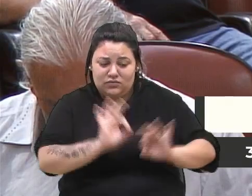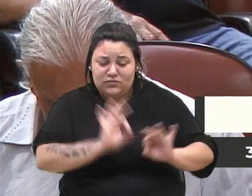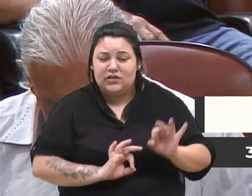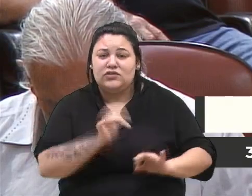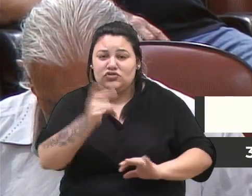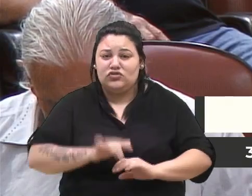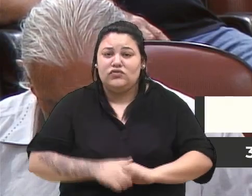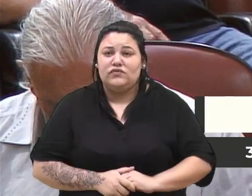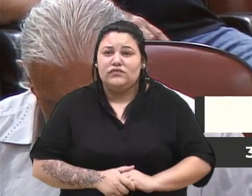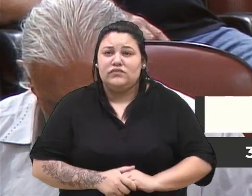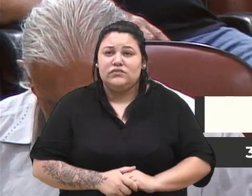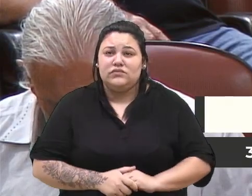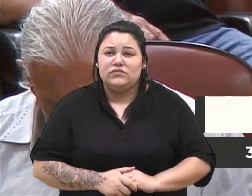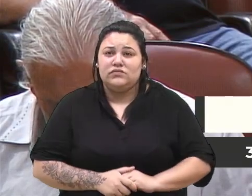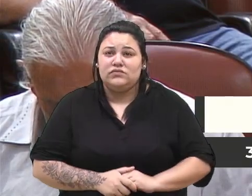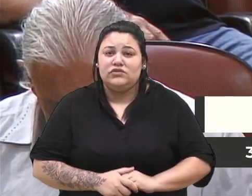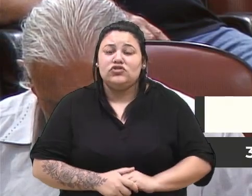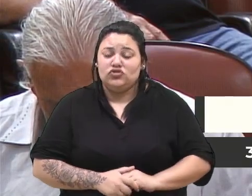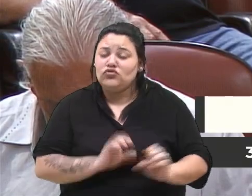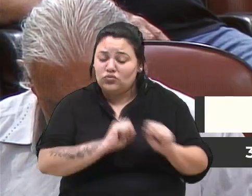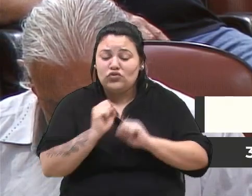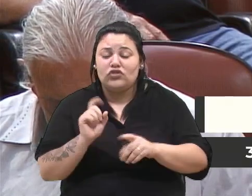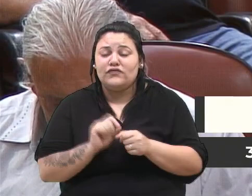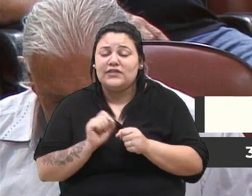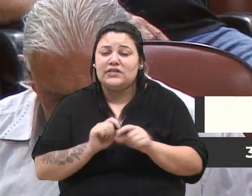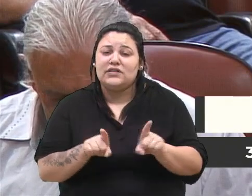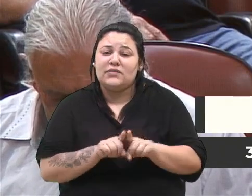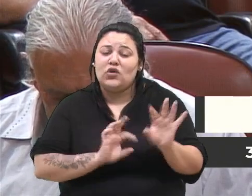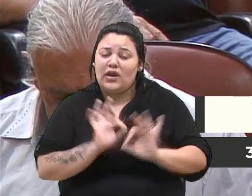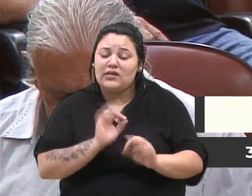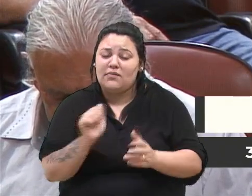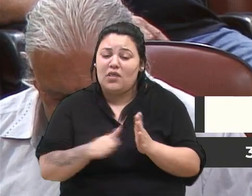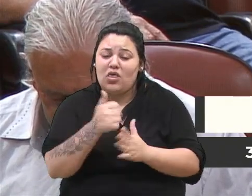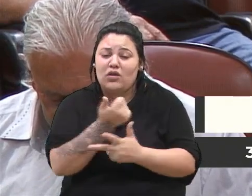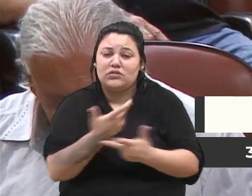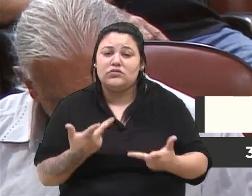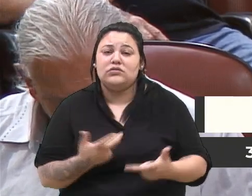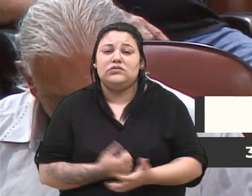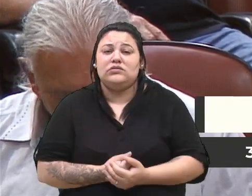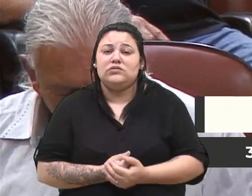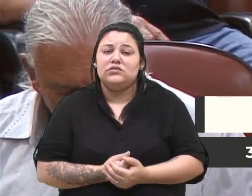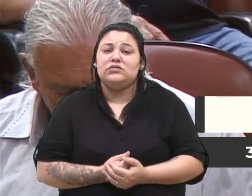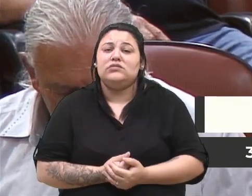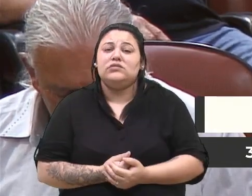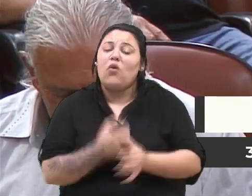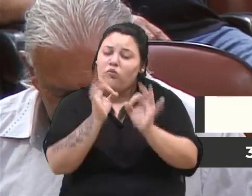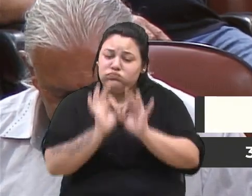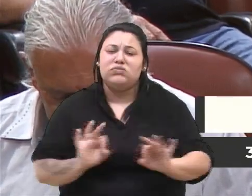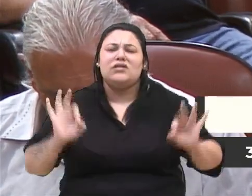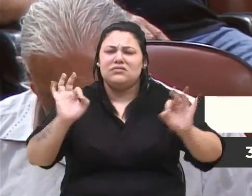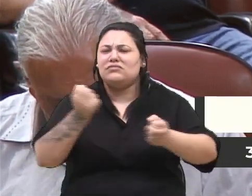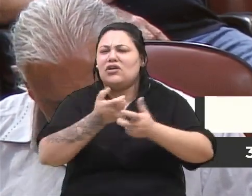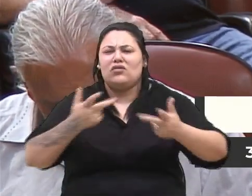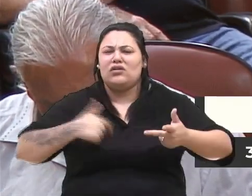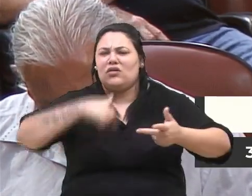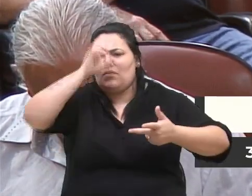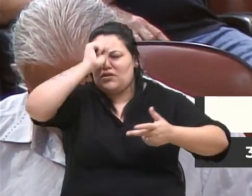esses exames? Nós podemos fazer esse ajuste também. Então, são coisas bem simples. Eu aprendi desde